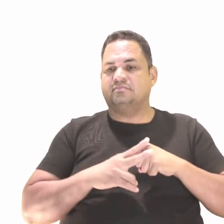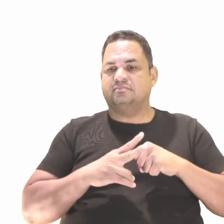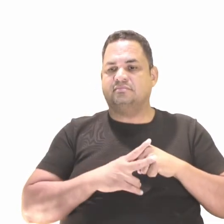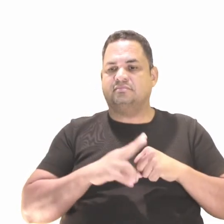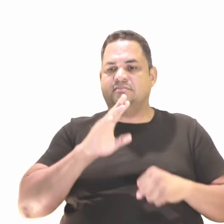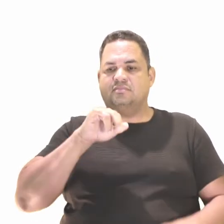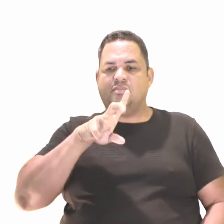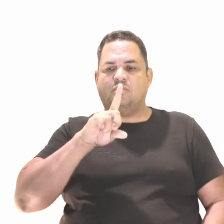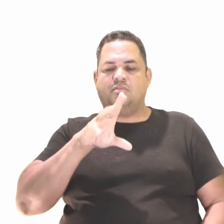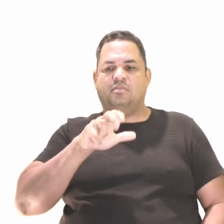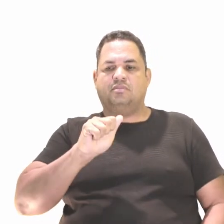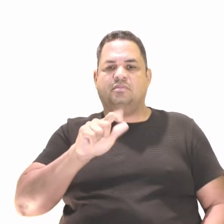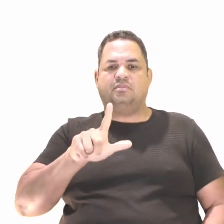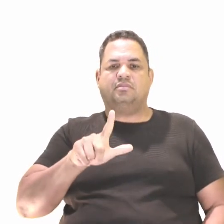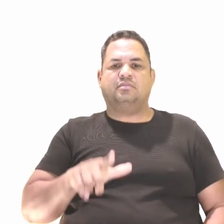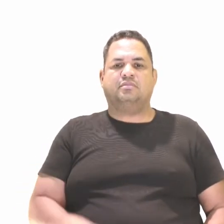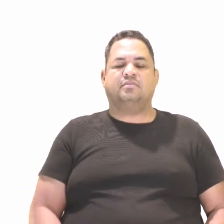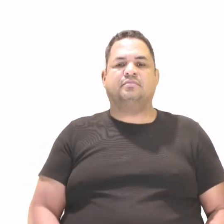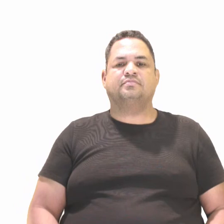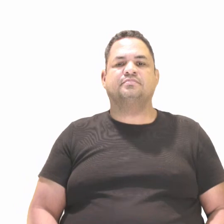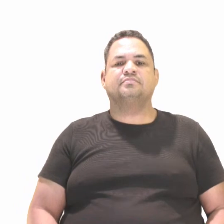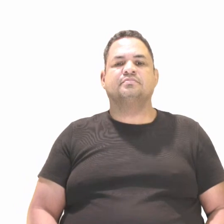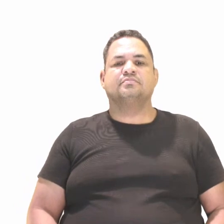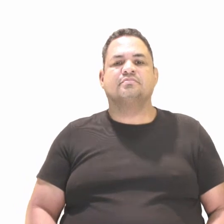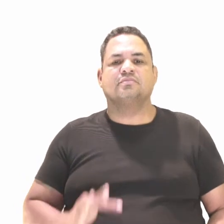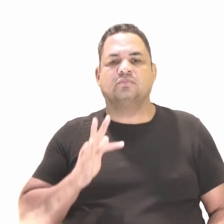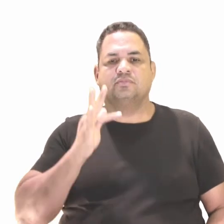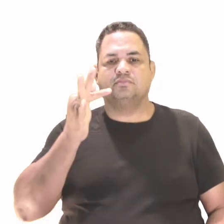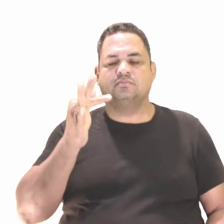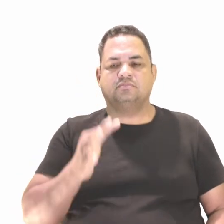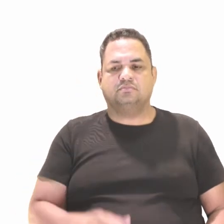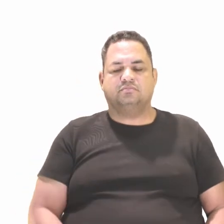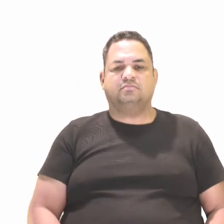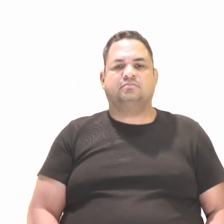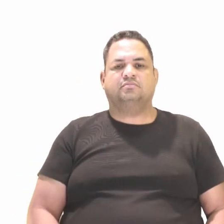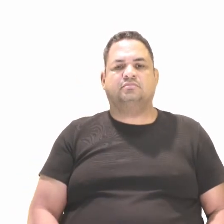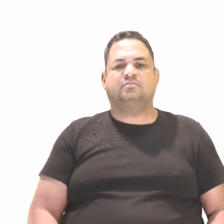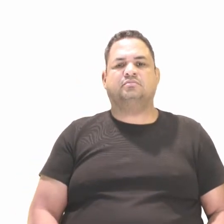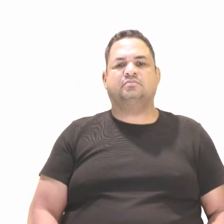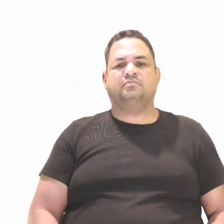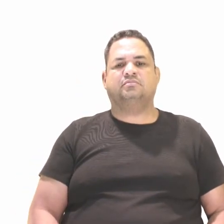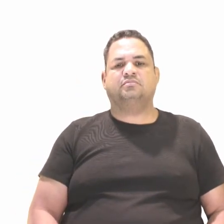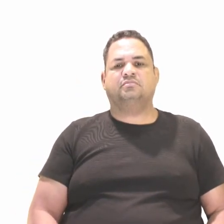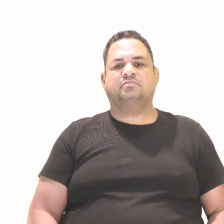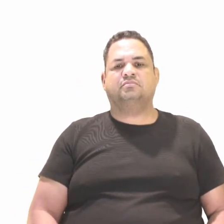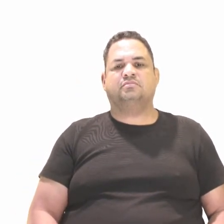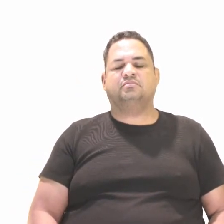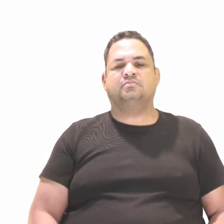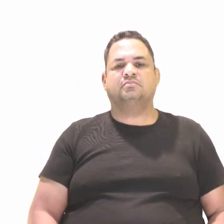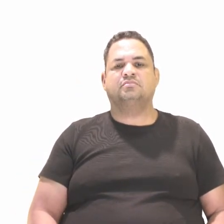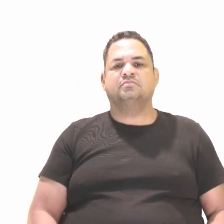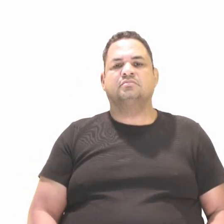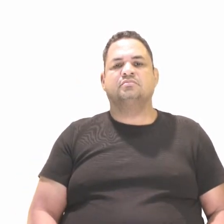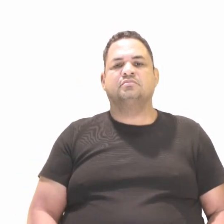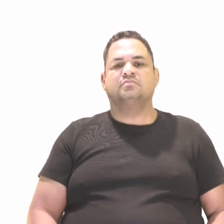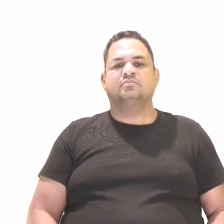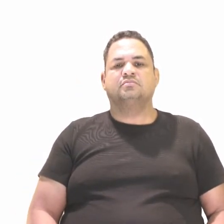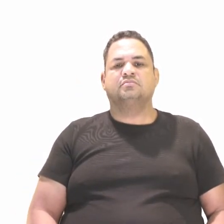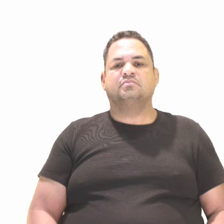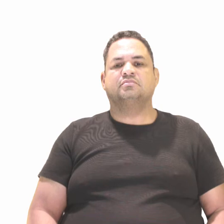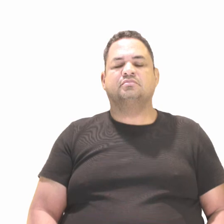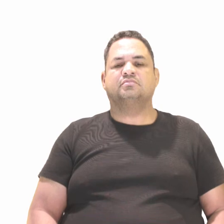verbo modal que é o will. Beleza? É o verbo do futuro. It will be fun. Vai ser divertido, não